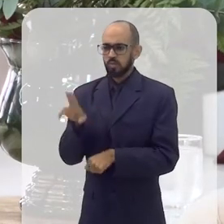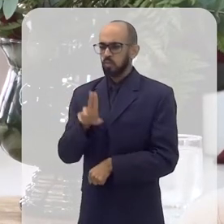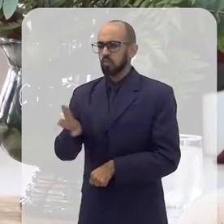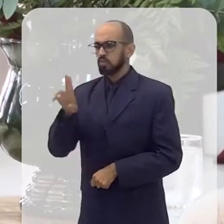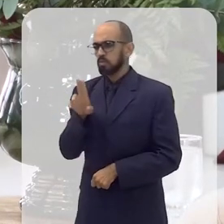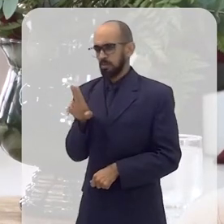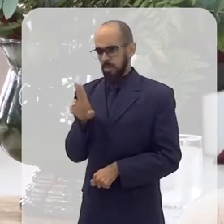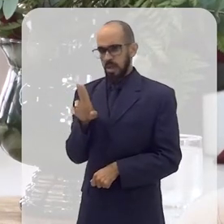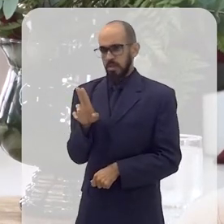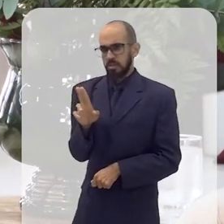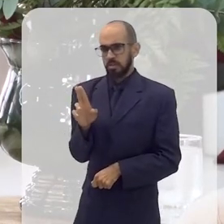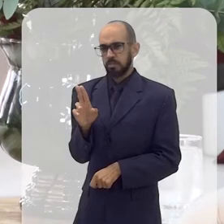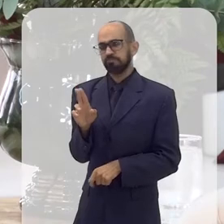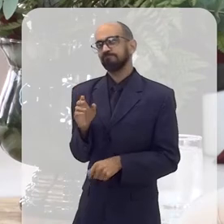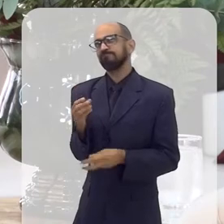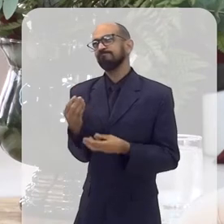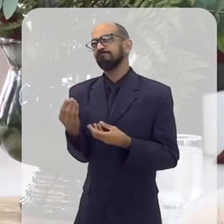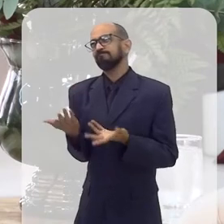muito usada